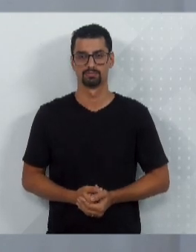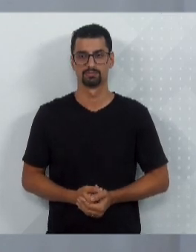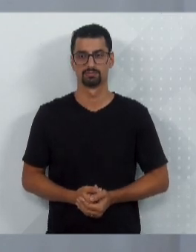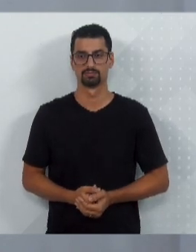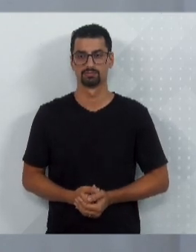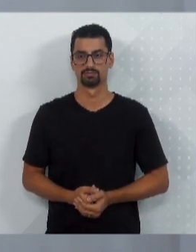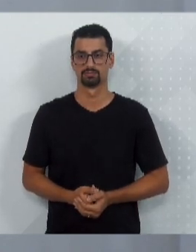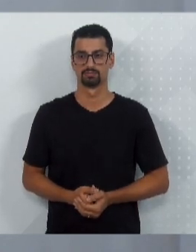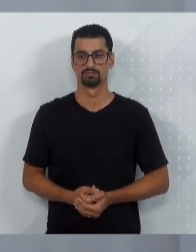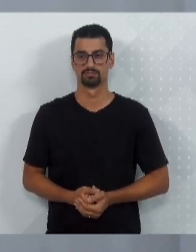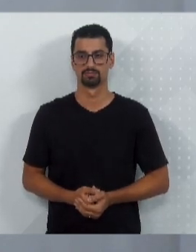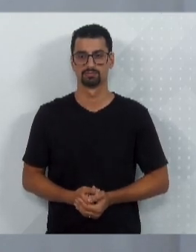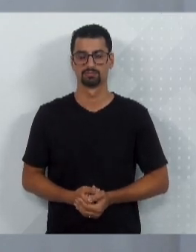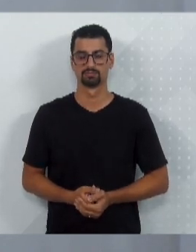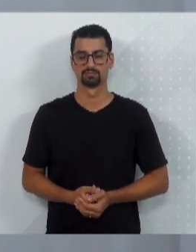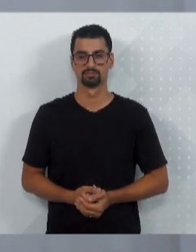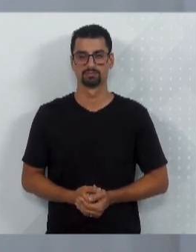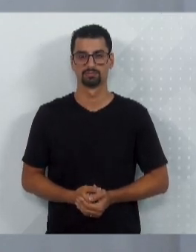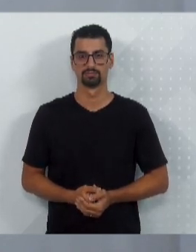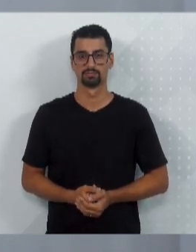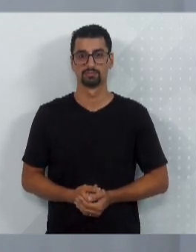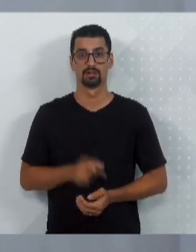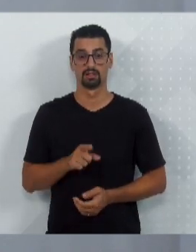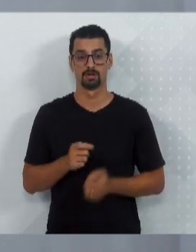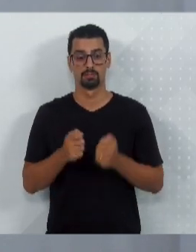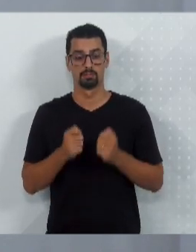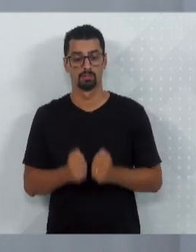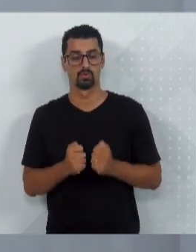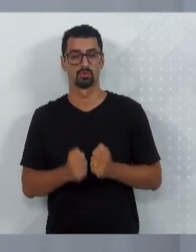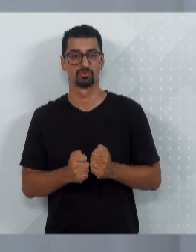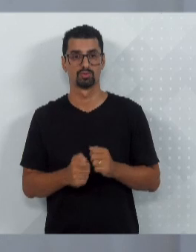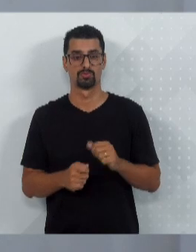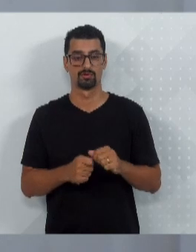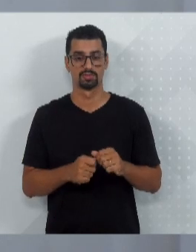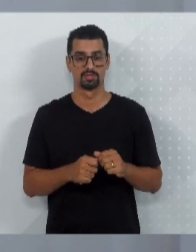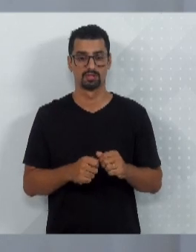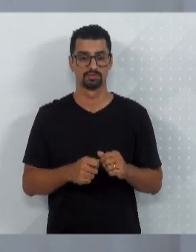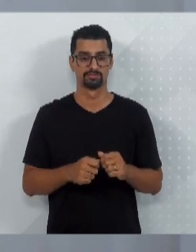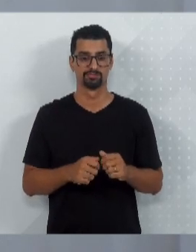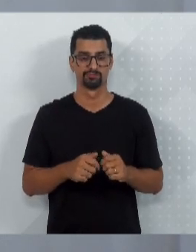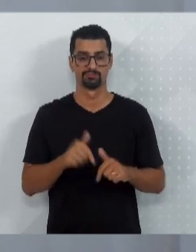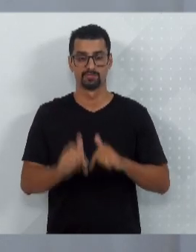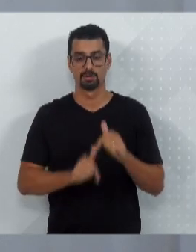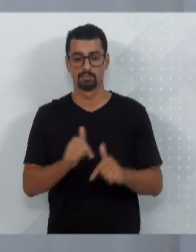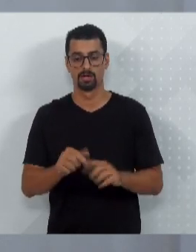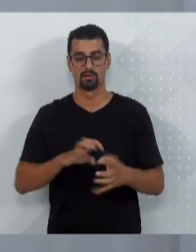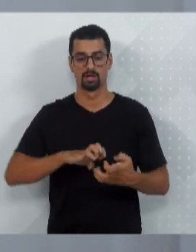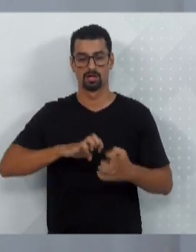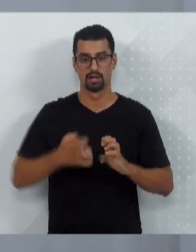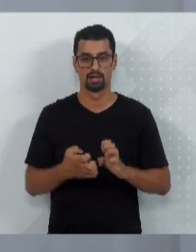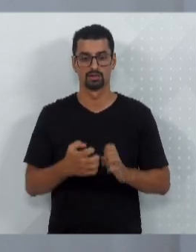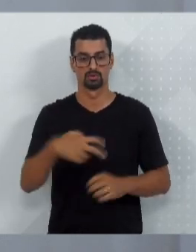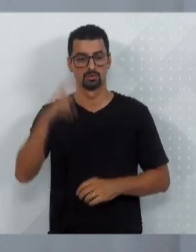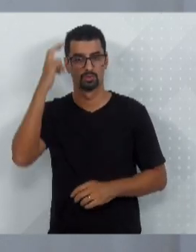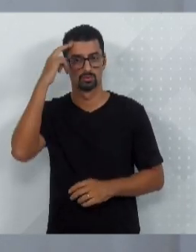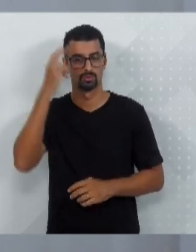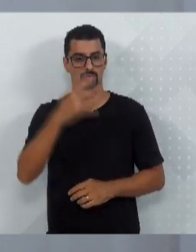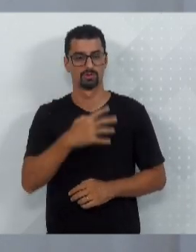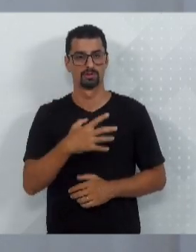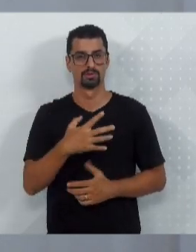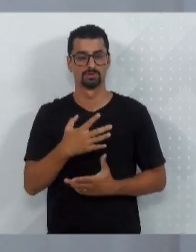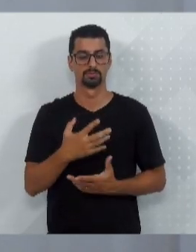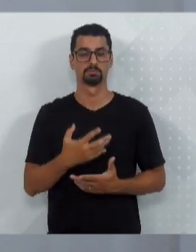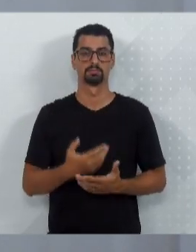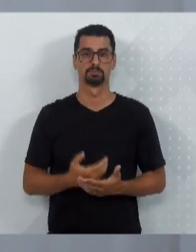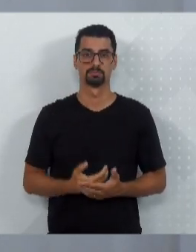que é possível desenvolver ações de arte, cultura, geração